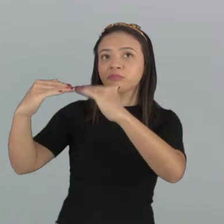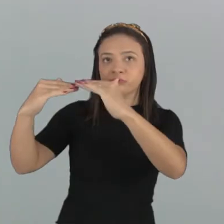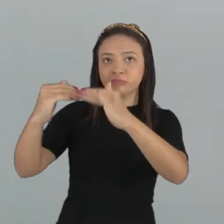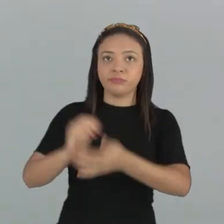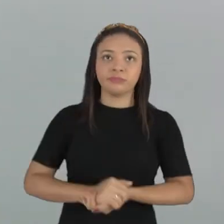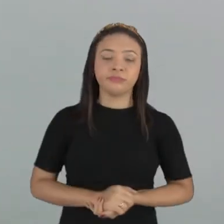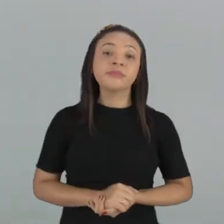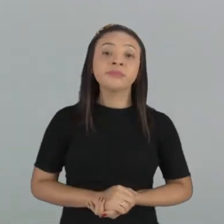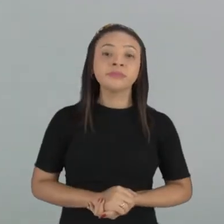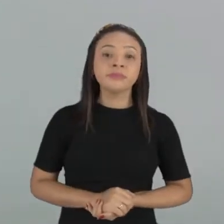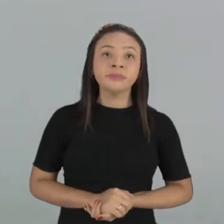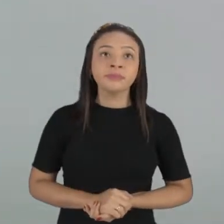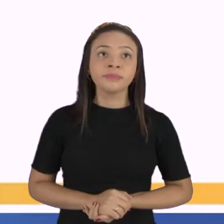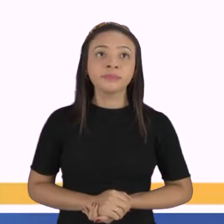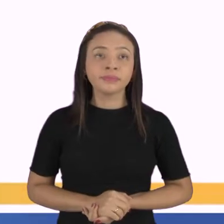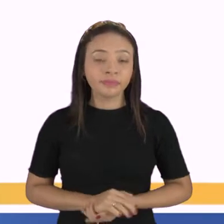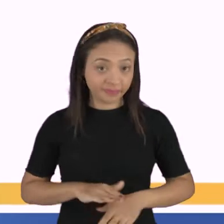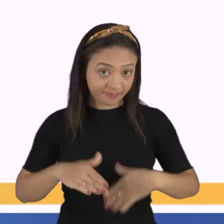evolução.